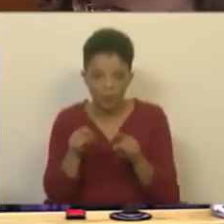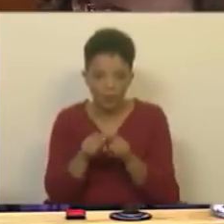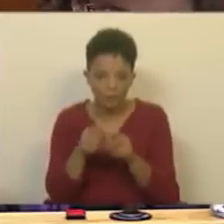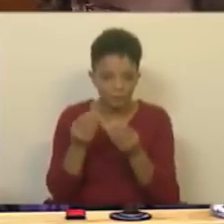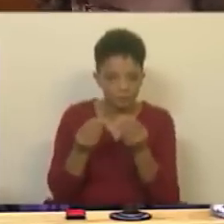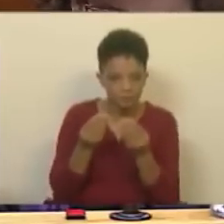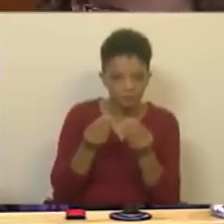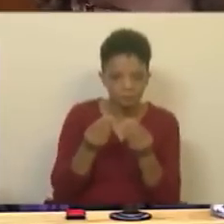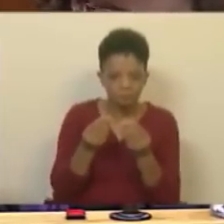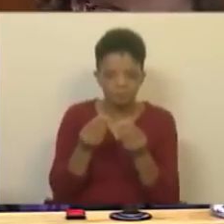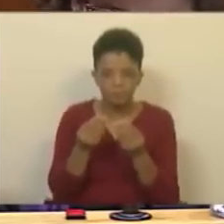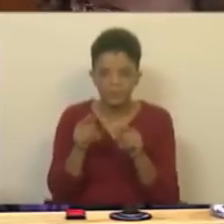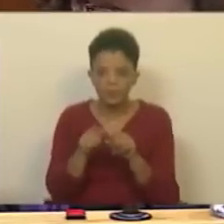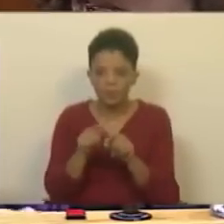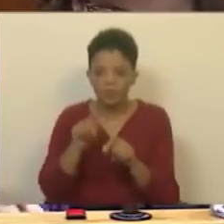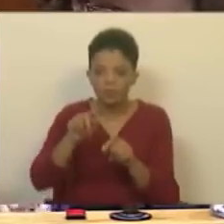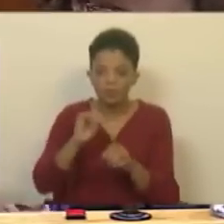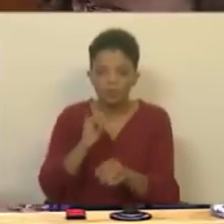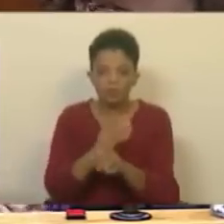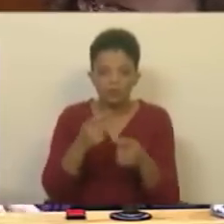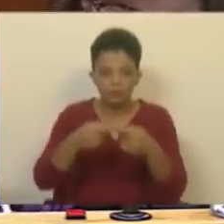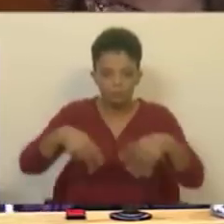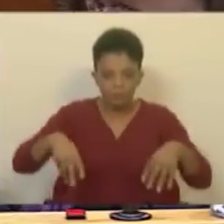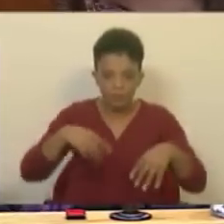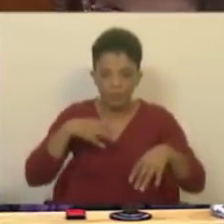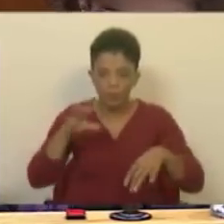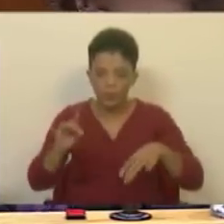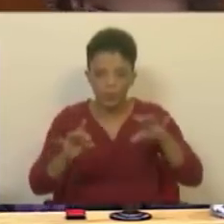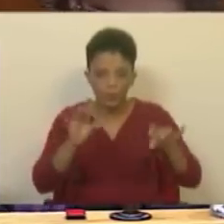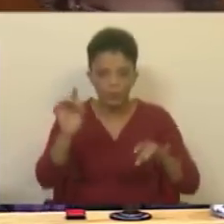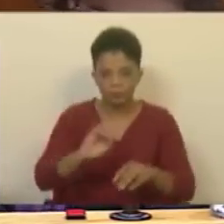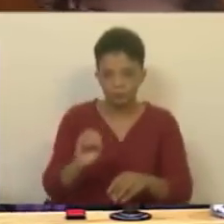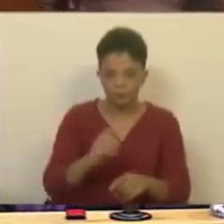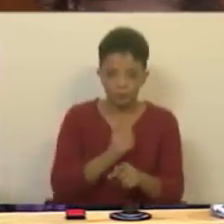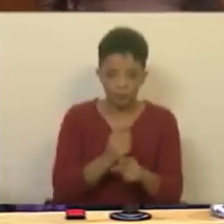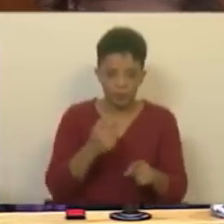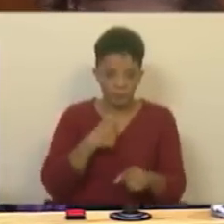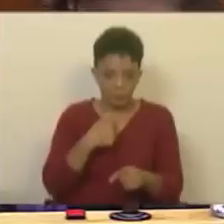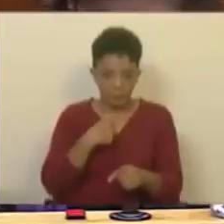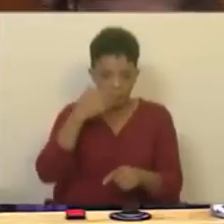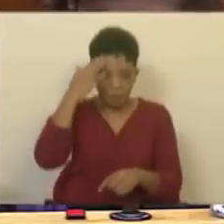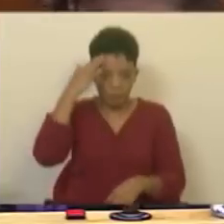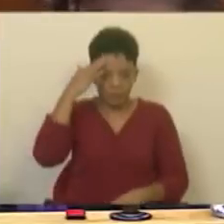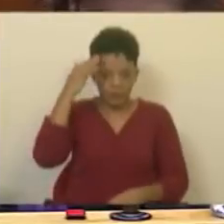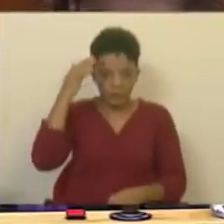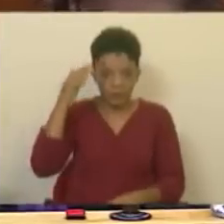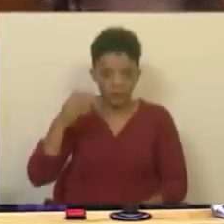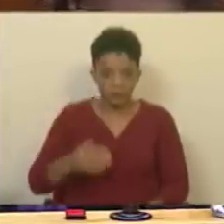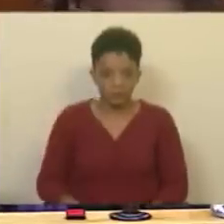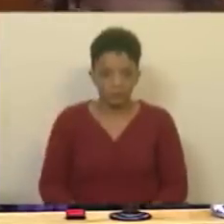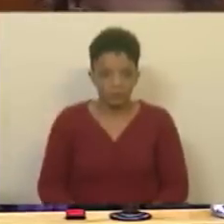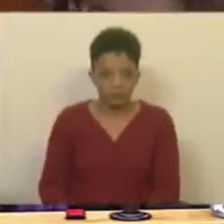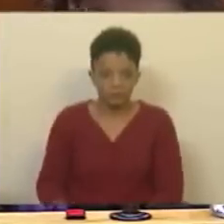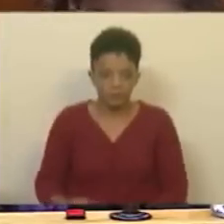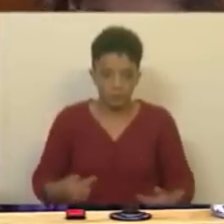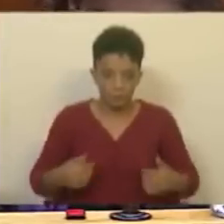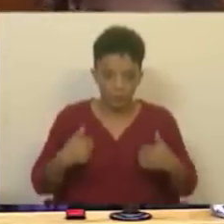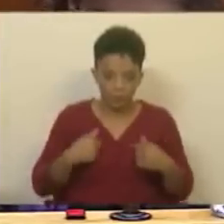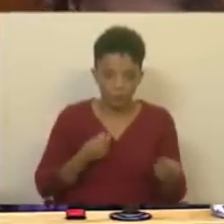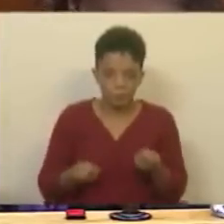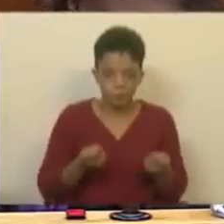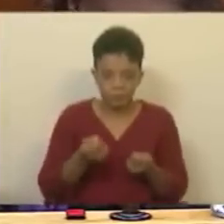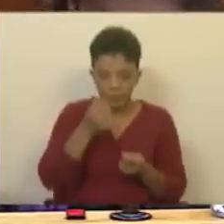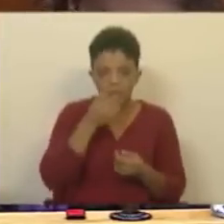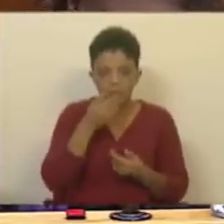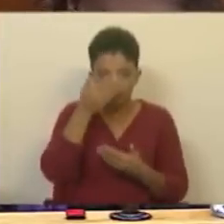as competências dos outros órgãos soberania e é por isso que entendi que a competência não podia ser gerida por mim como